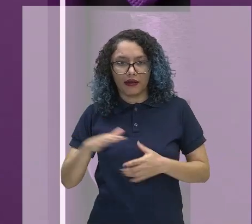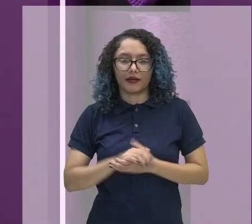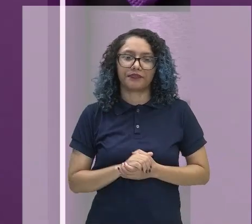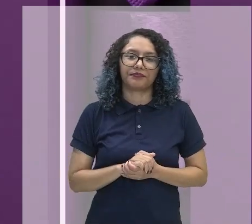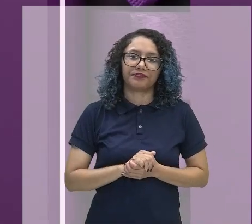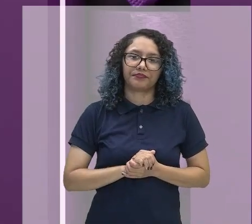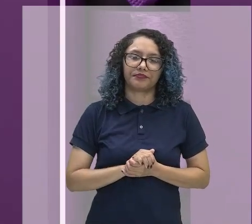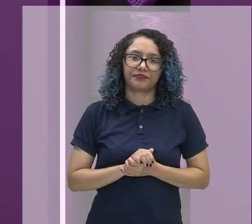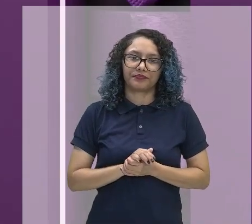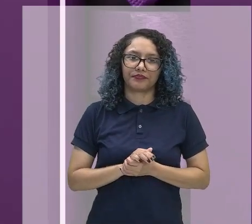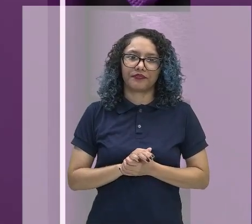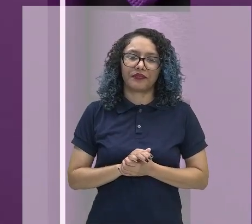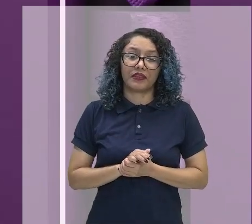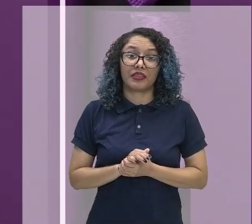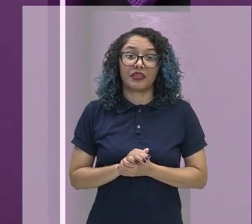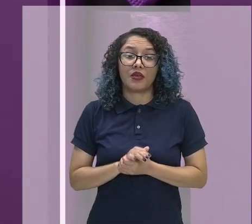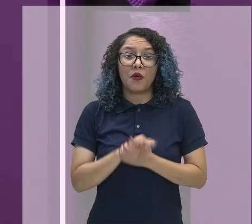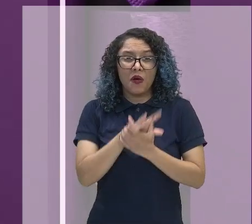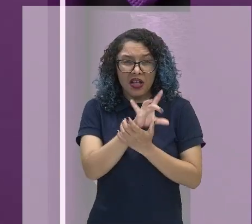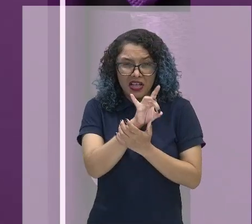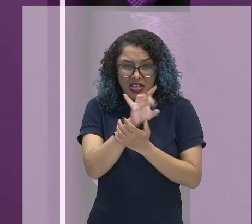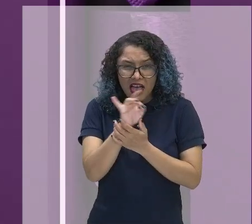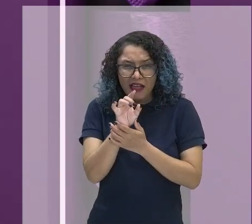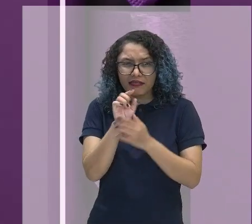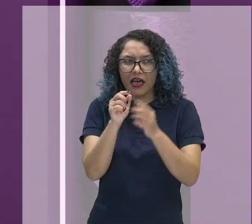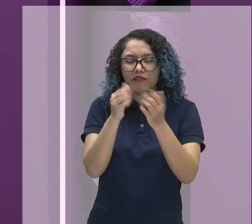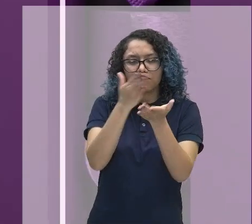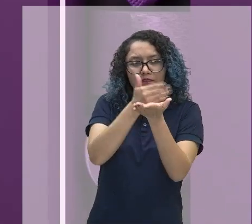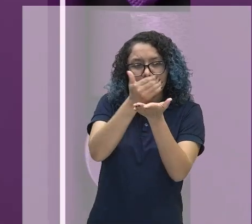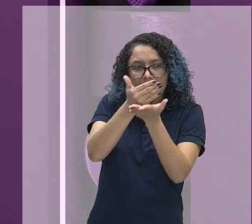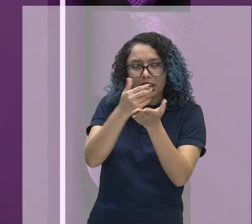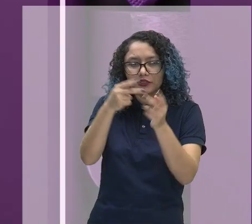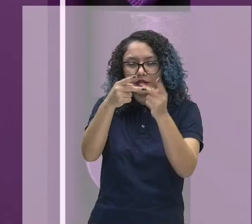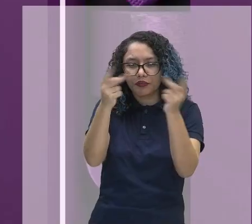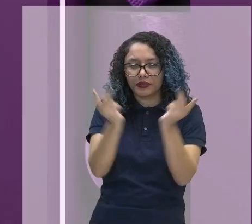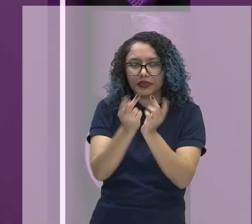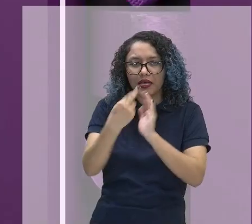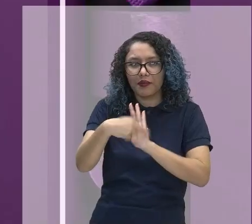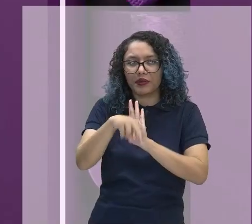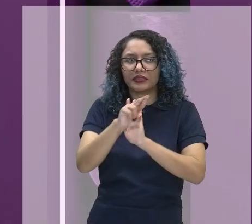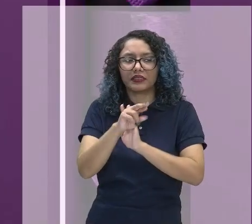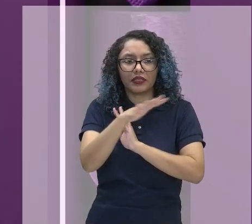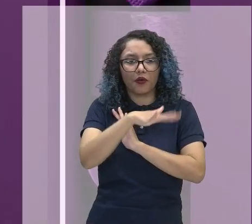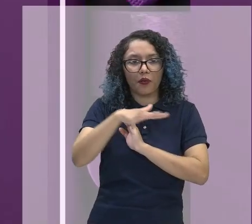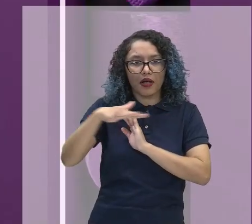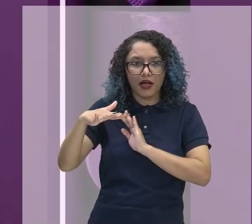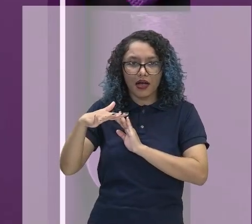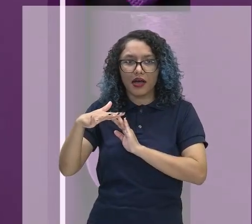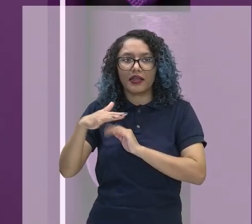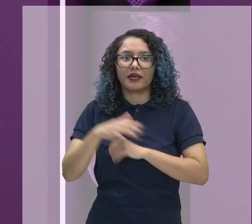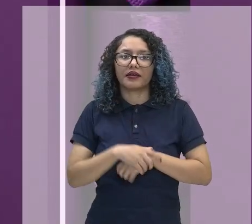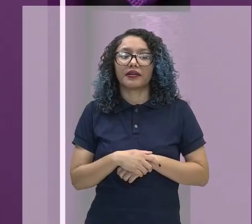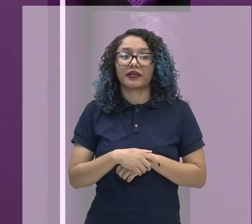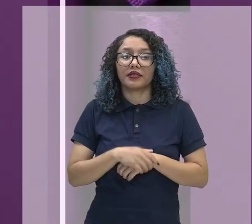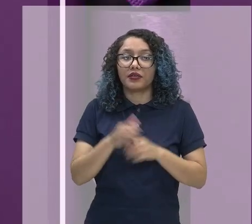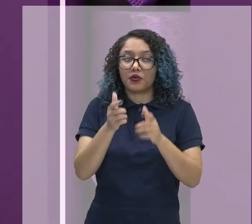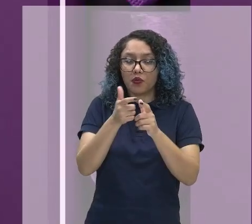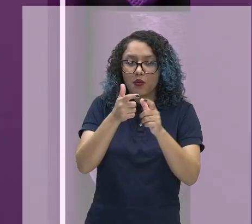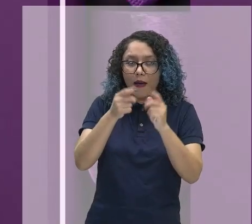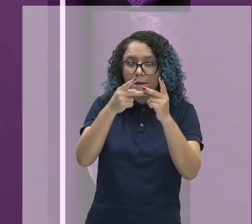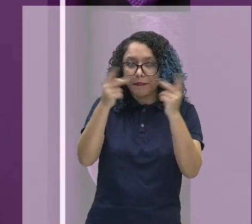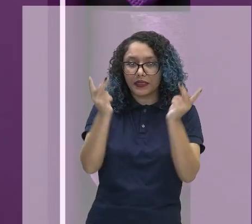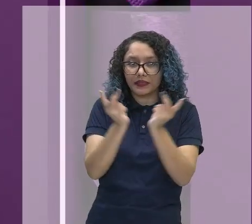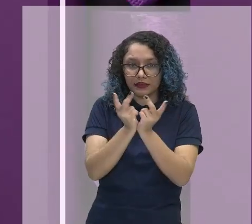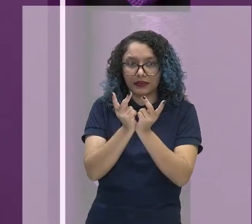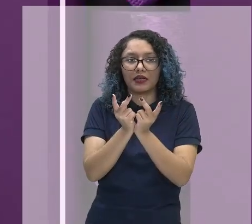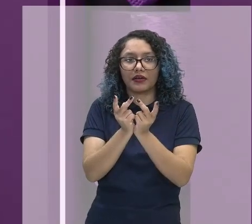cada fatia da pizza representa um setor. E o tamanho da fatia é proporcional à porcentagem do